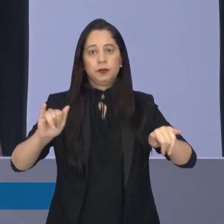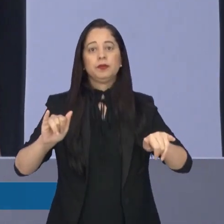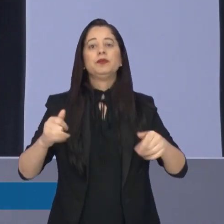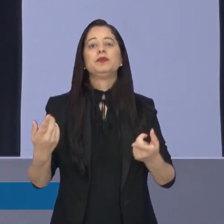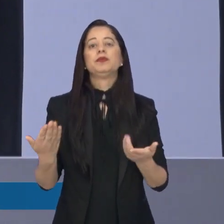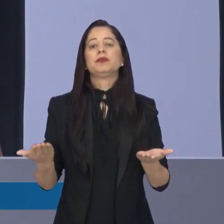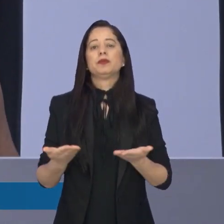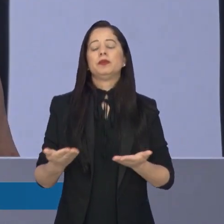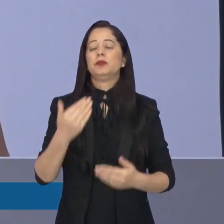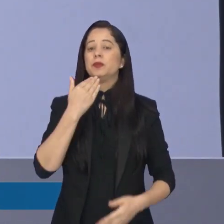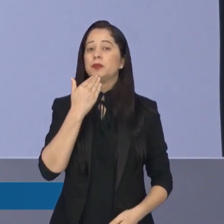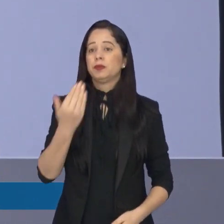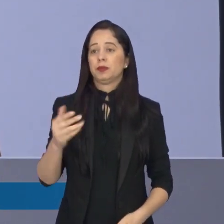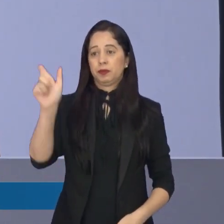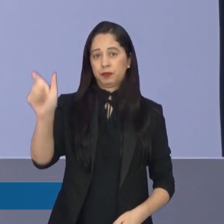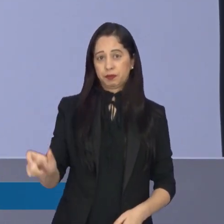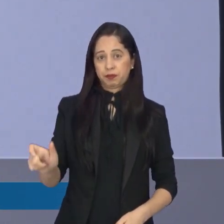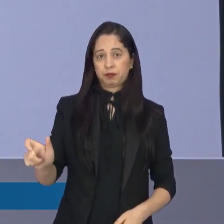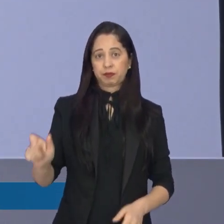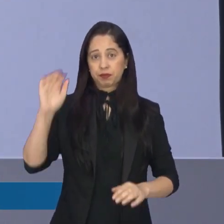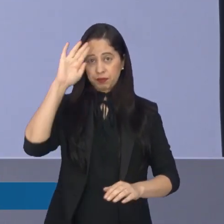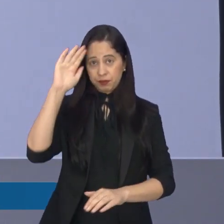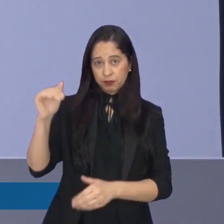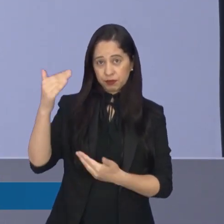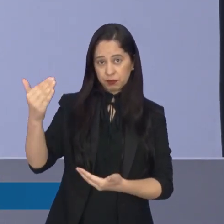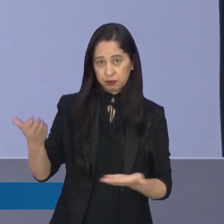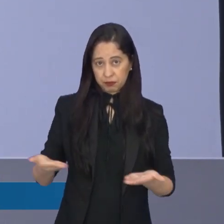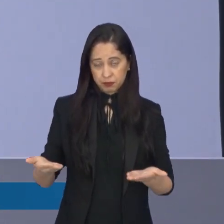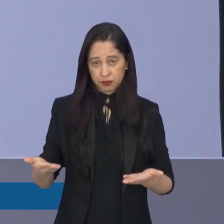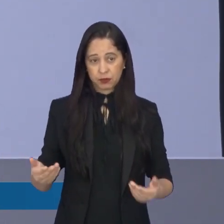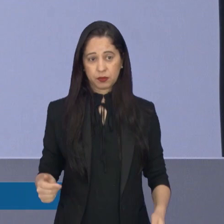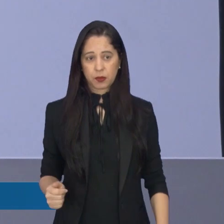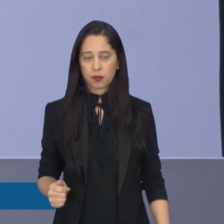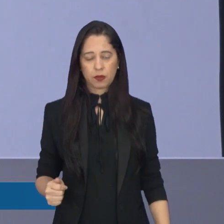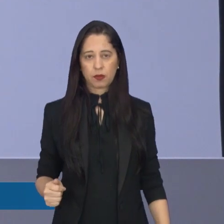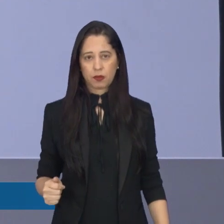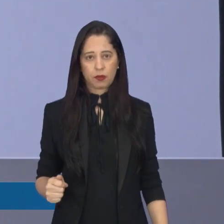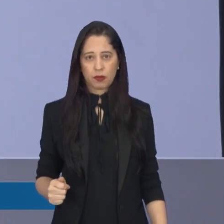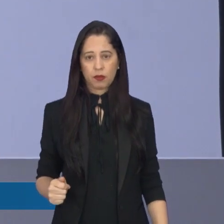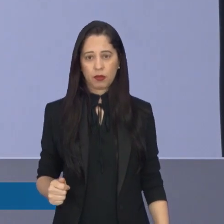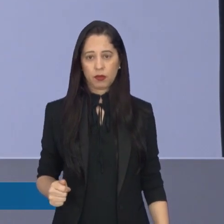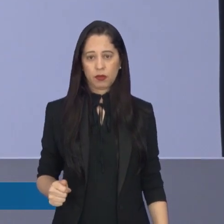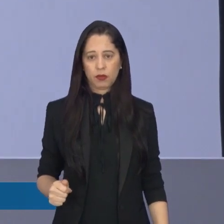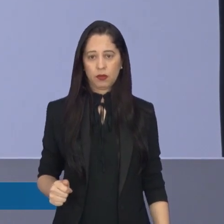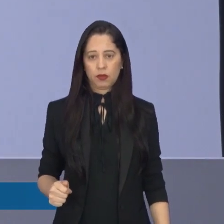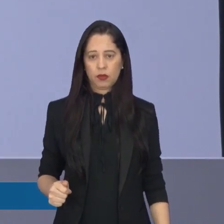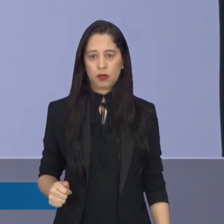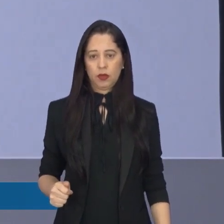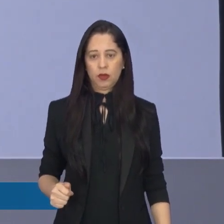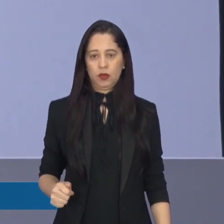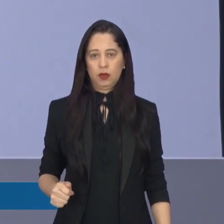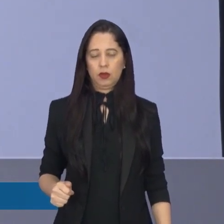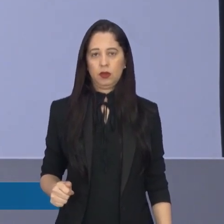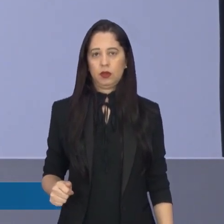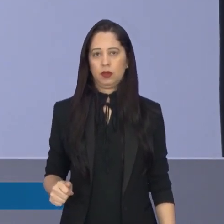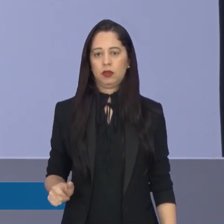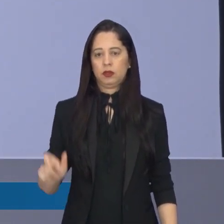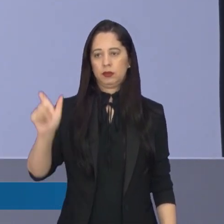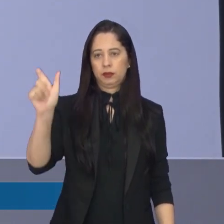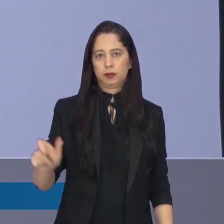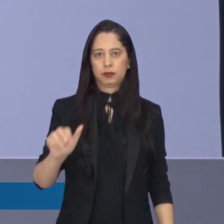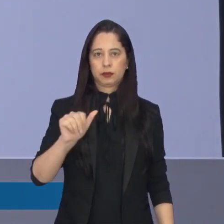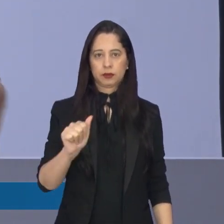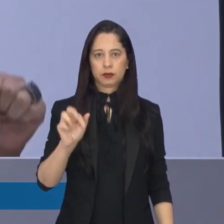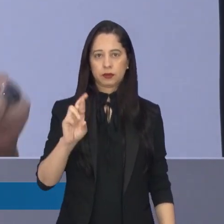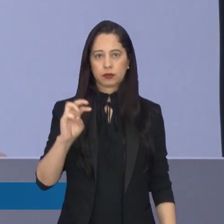nesse plenário dos homenageados desta noite. Senhores, o professor